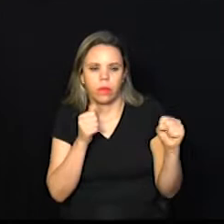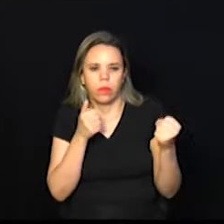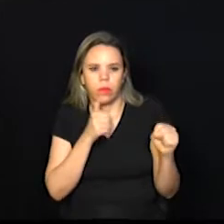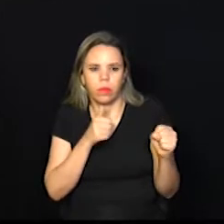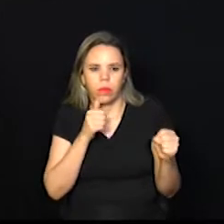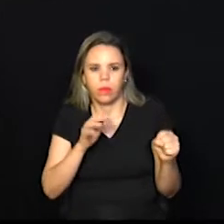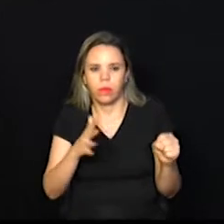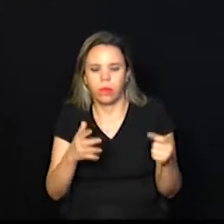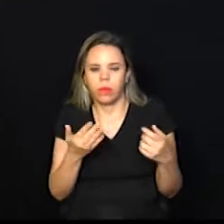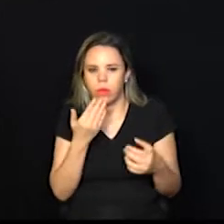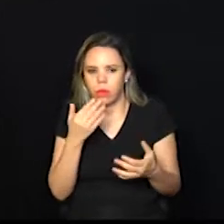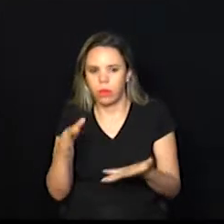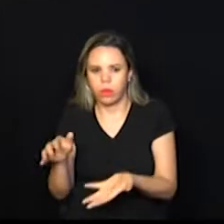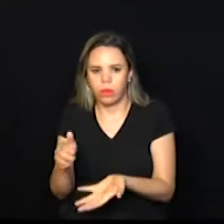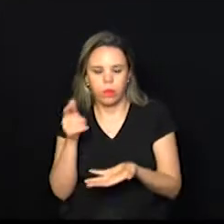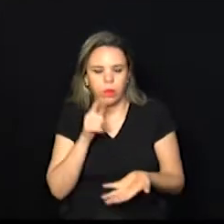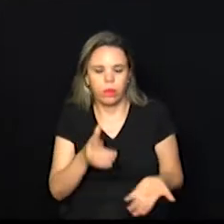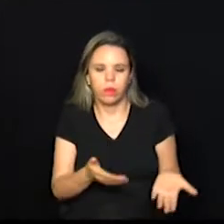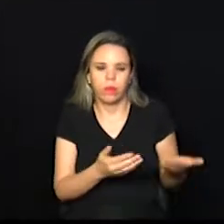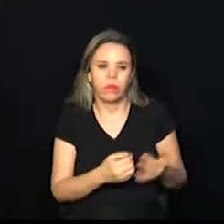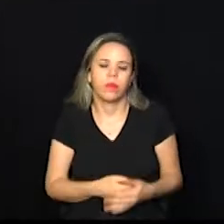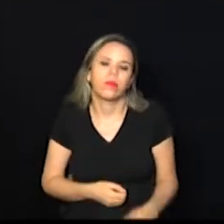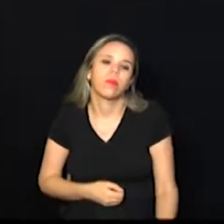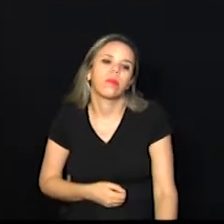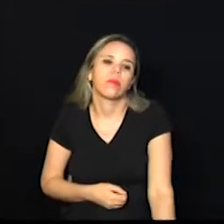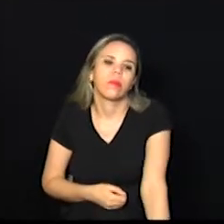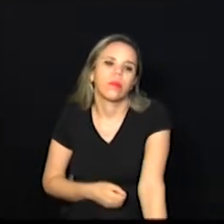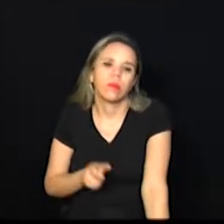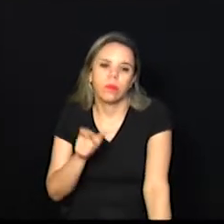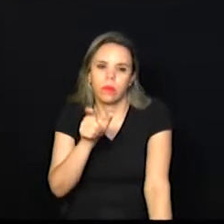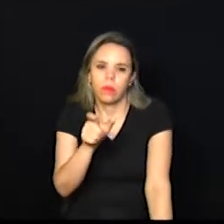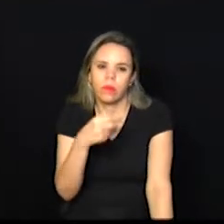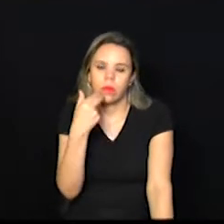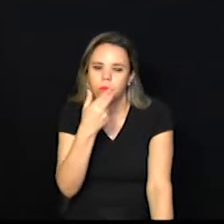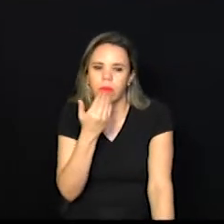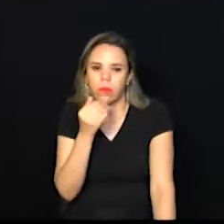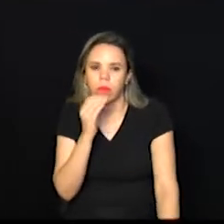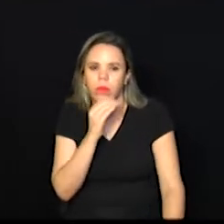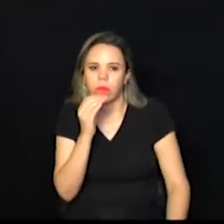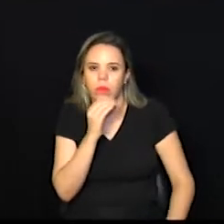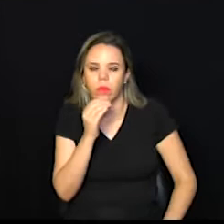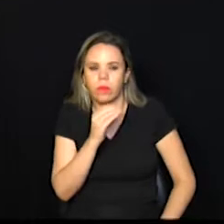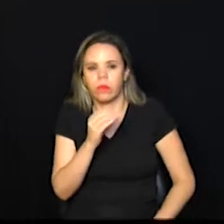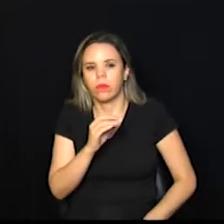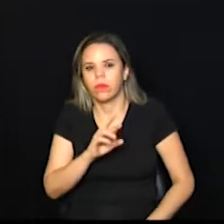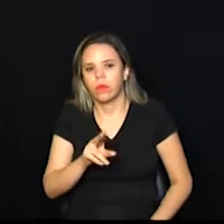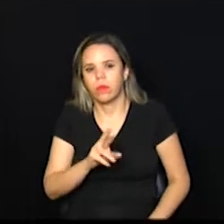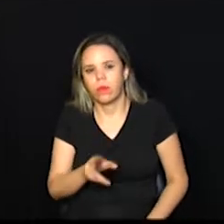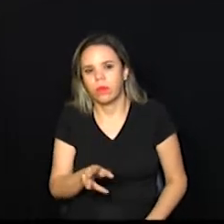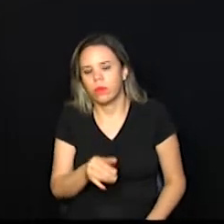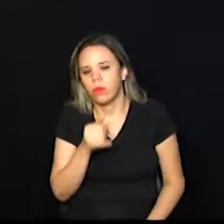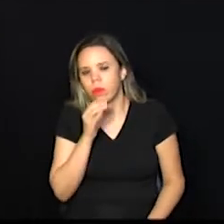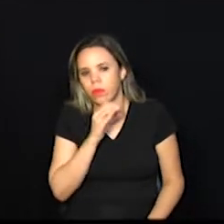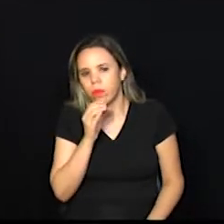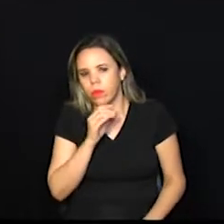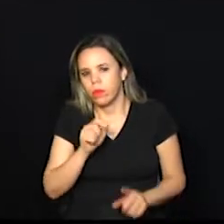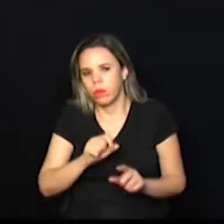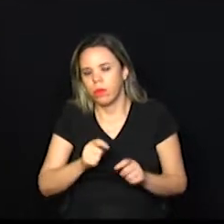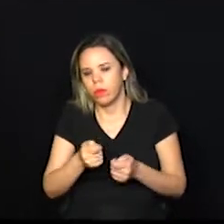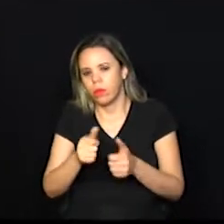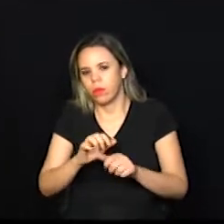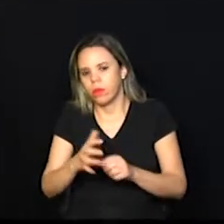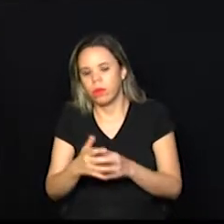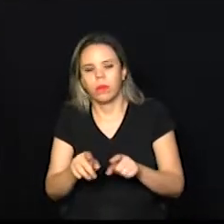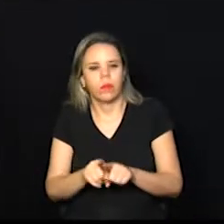média, que pegam isso. E o cartão Nutrir na forma emergencial, não do cartão Nutrir emergencial pandemia, tá? Mas o